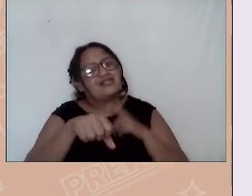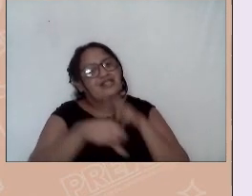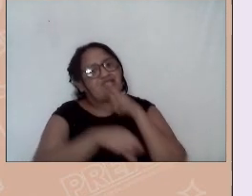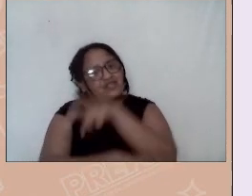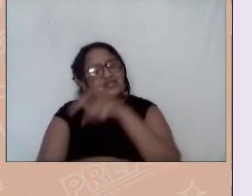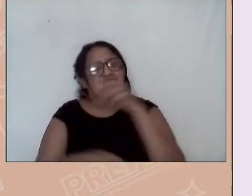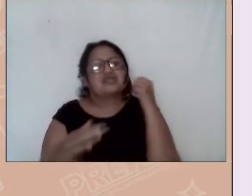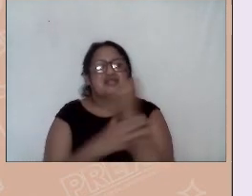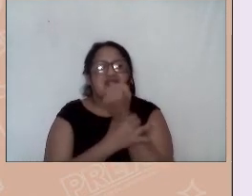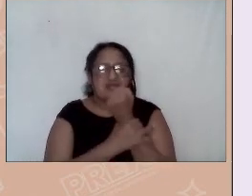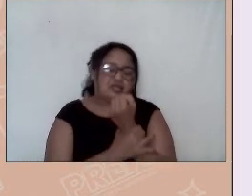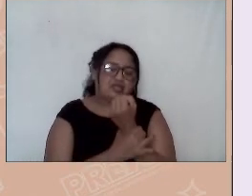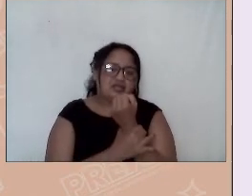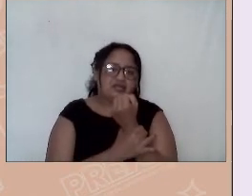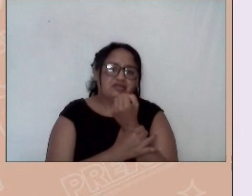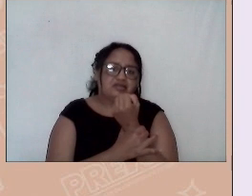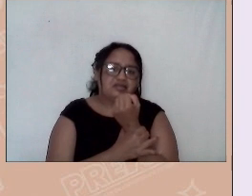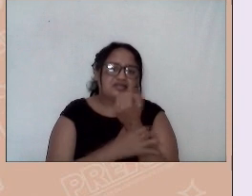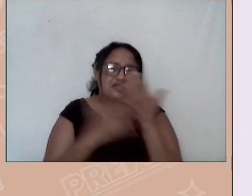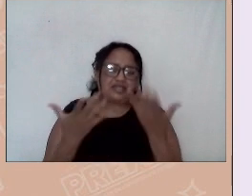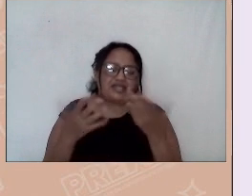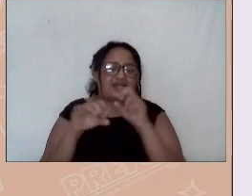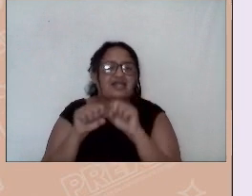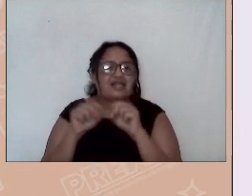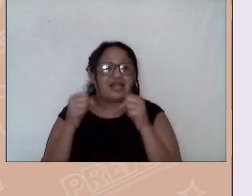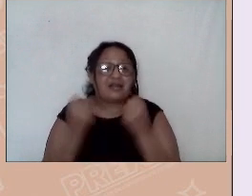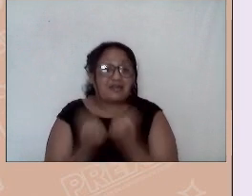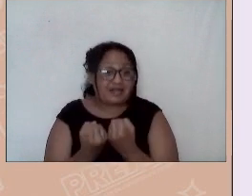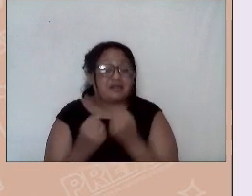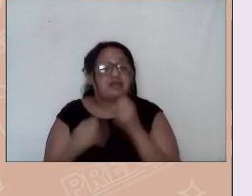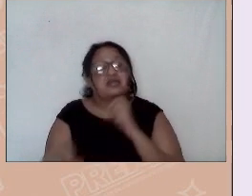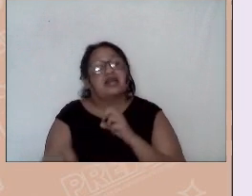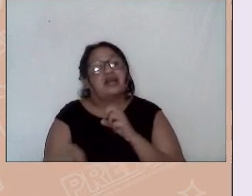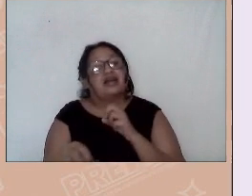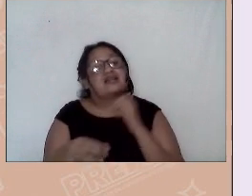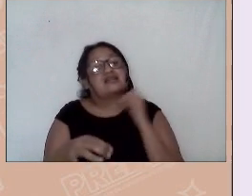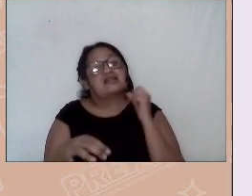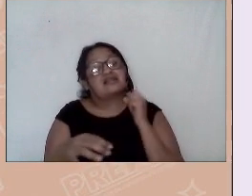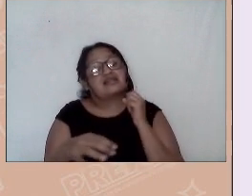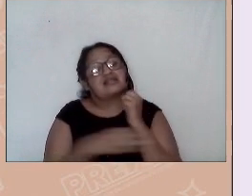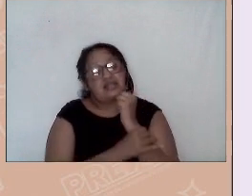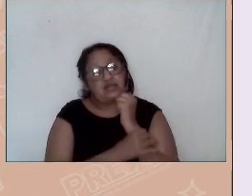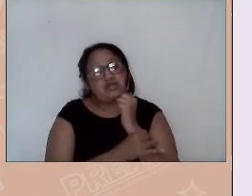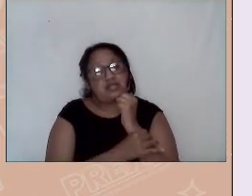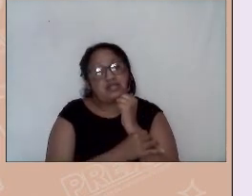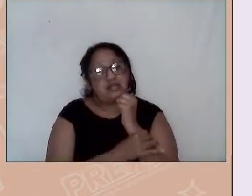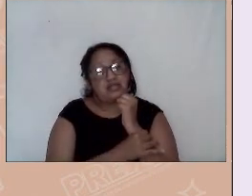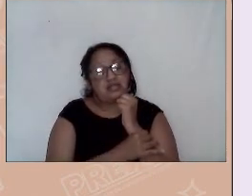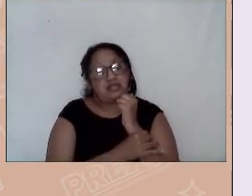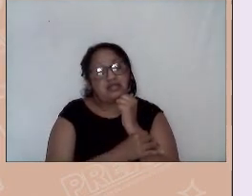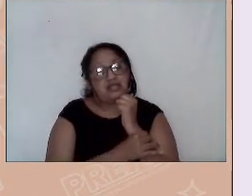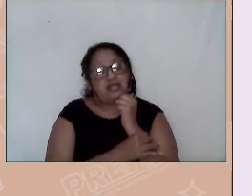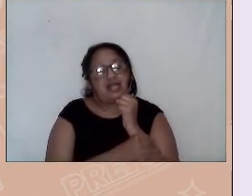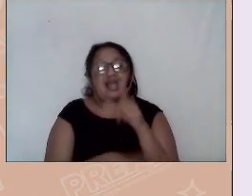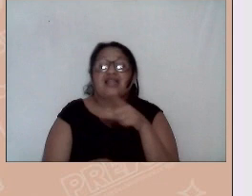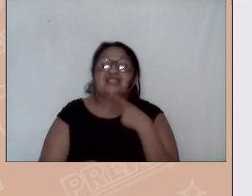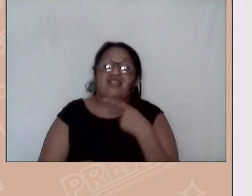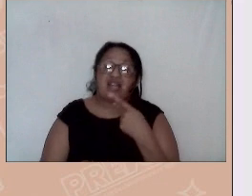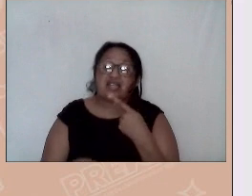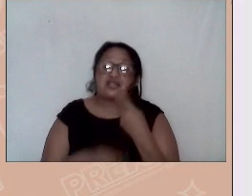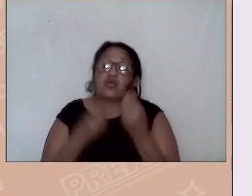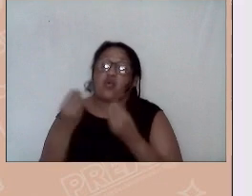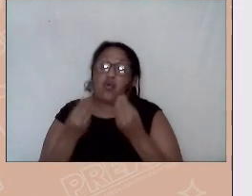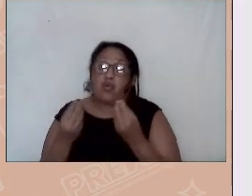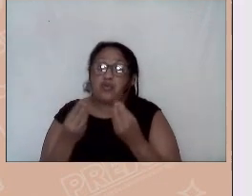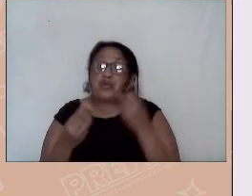vem de break que é quebrar então alguém que quebra a segurança então ele está dizendo aqui que como ele é um hacker as